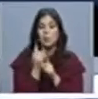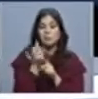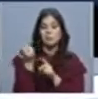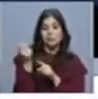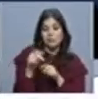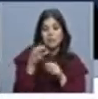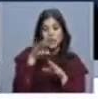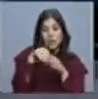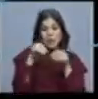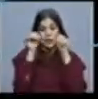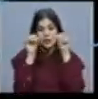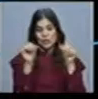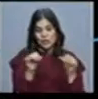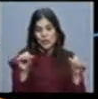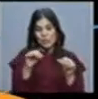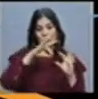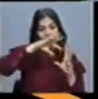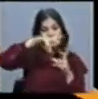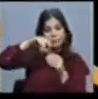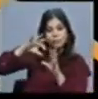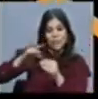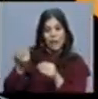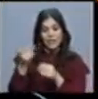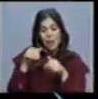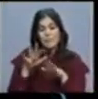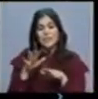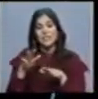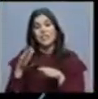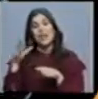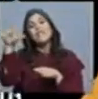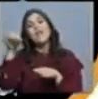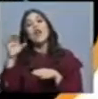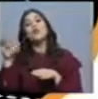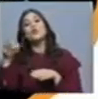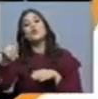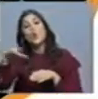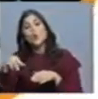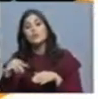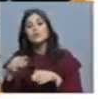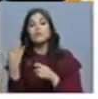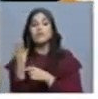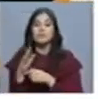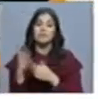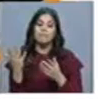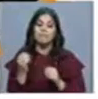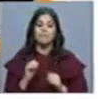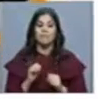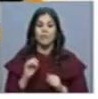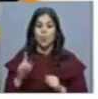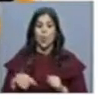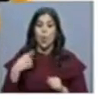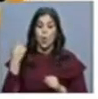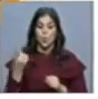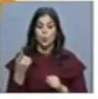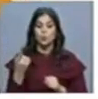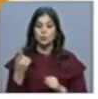Ou seja, que estão cá, mas que têm origem fora do sistema solar. E de onde é que eles terão vindo? Olha, terão vindo de um outro corpo